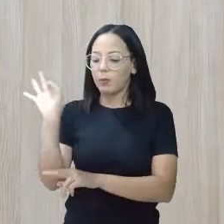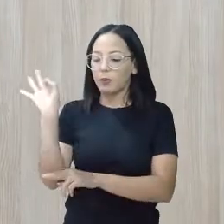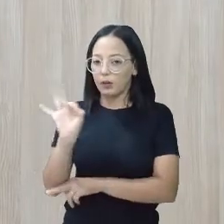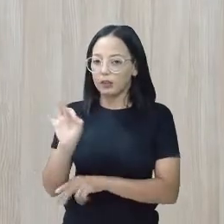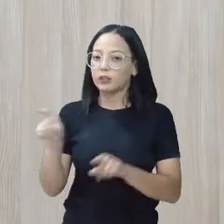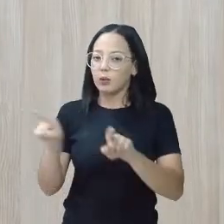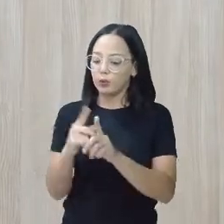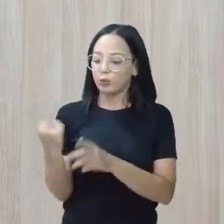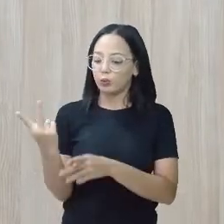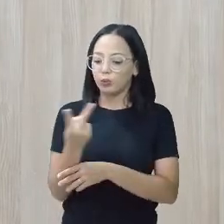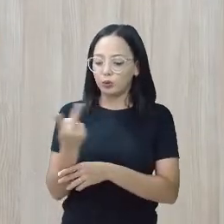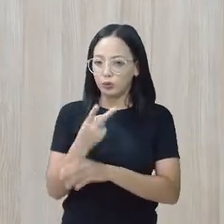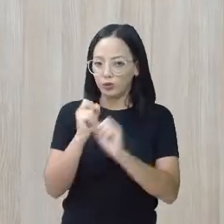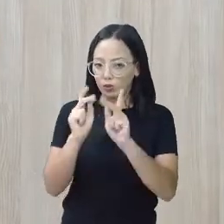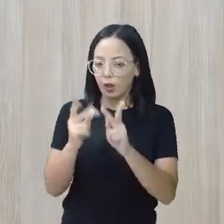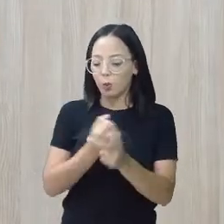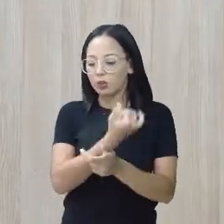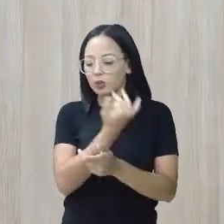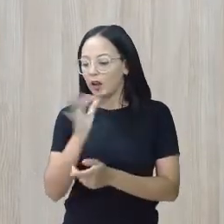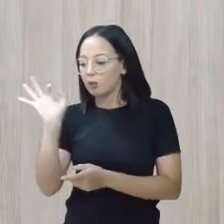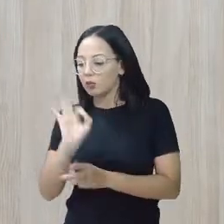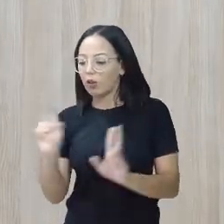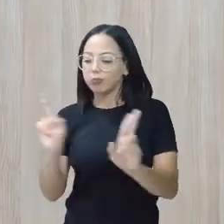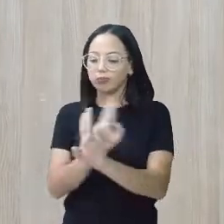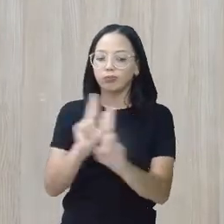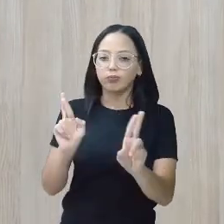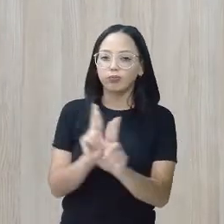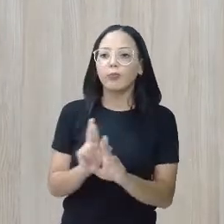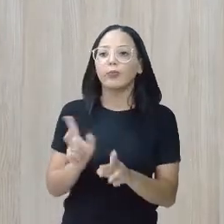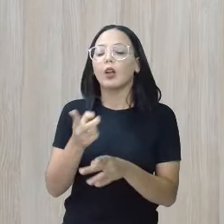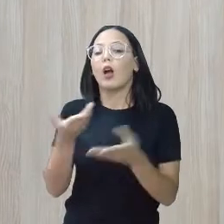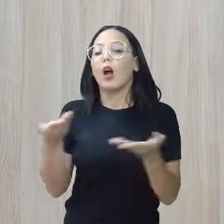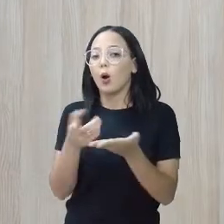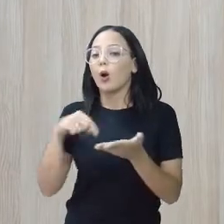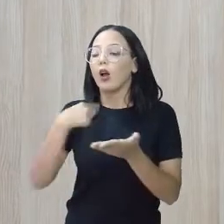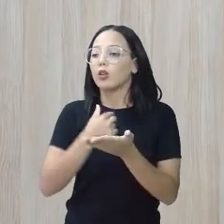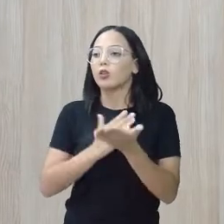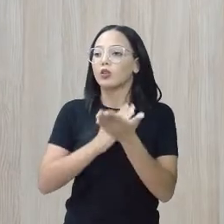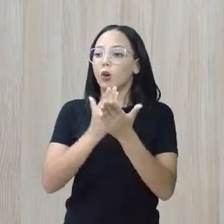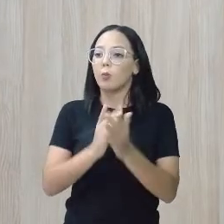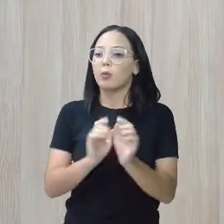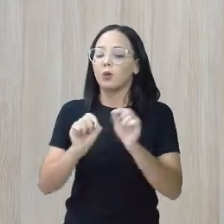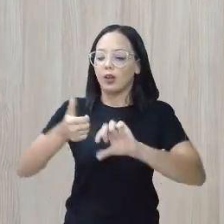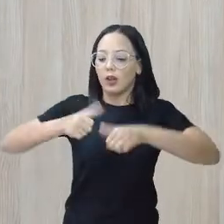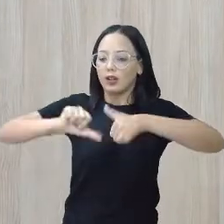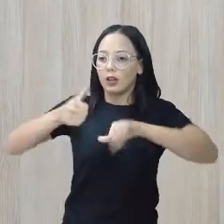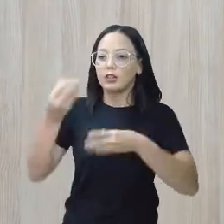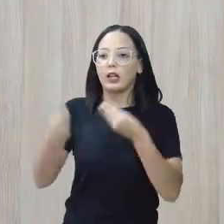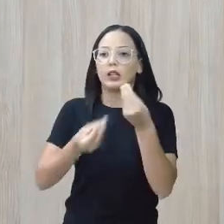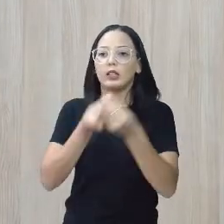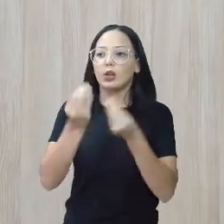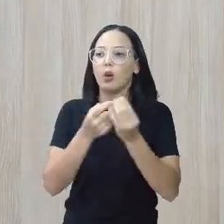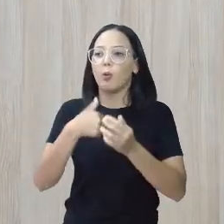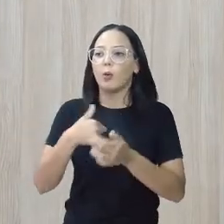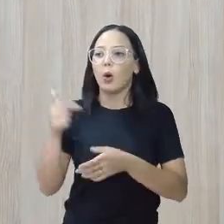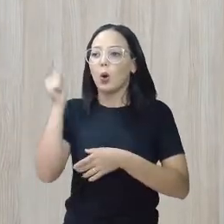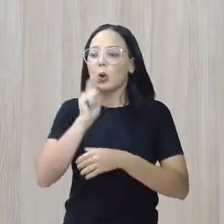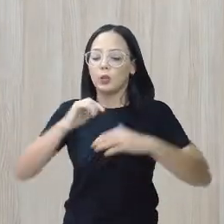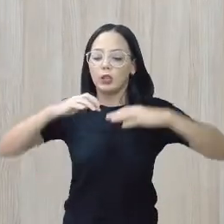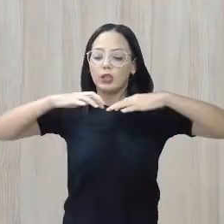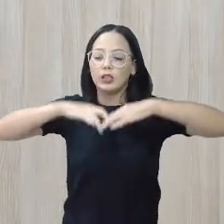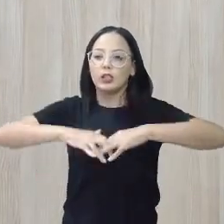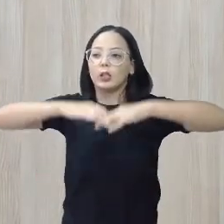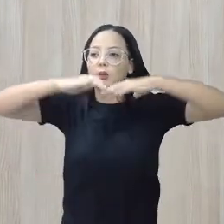frequência absoluta com a quantidade, tá certo? Até agora, a gente começou a fazer a análise de que maneira eu consigo